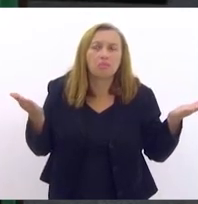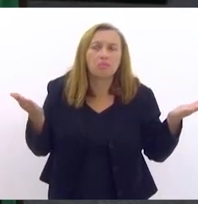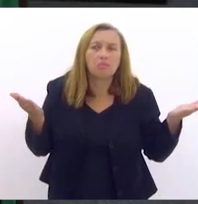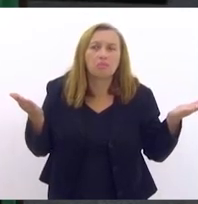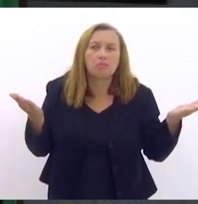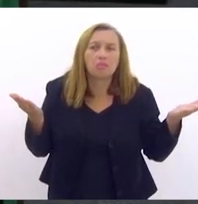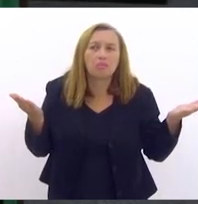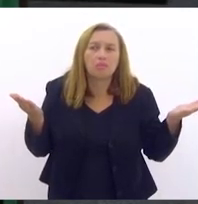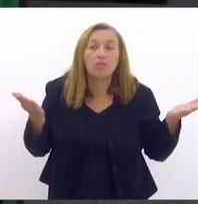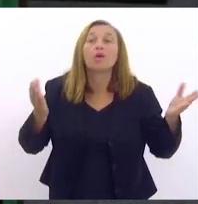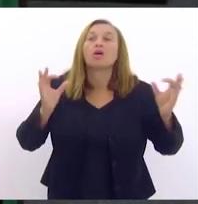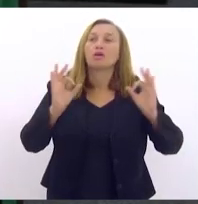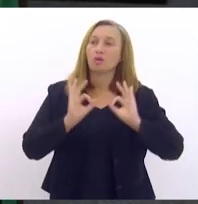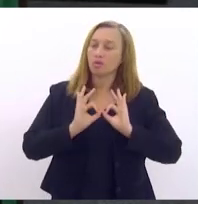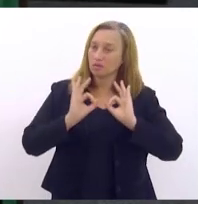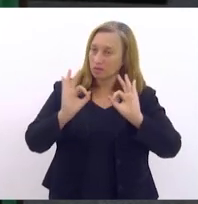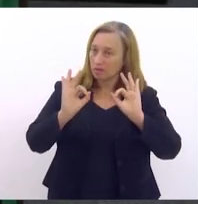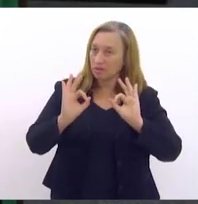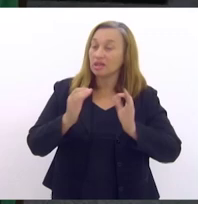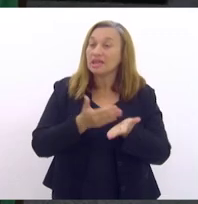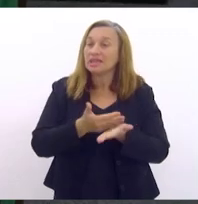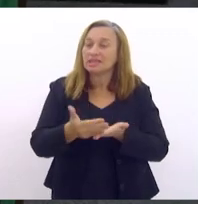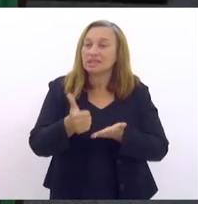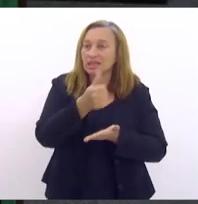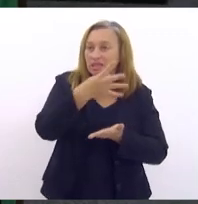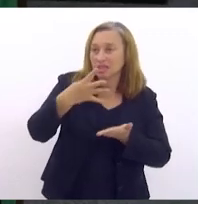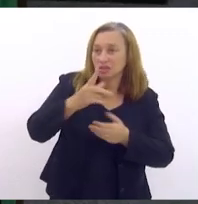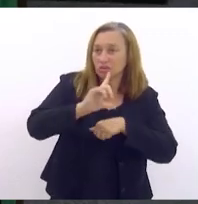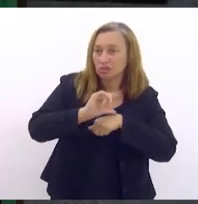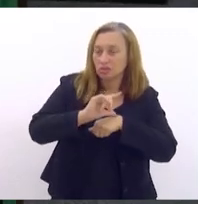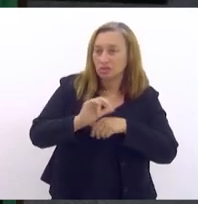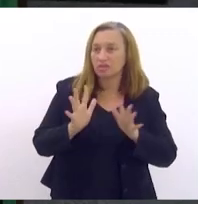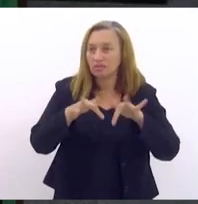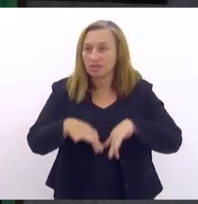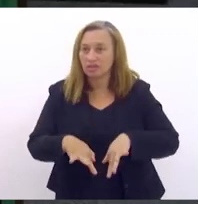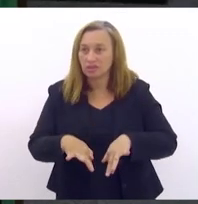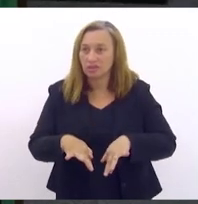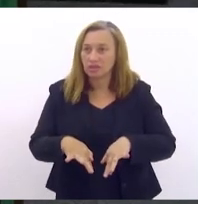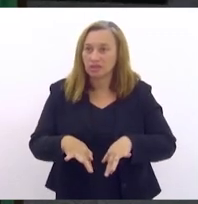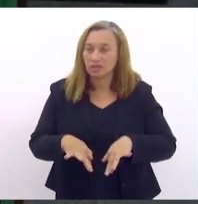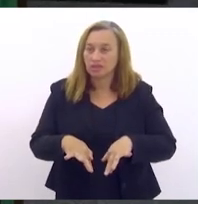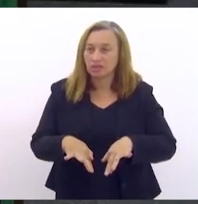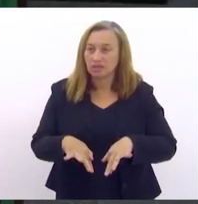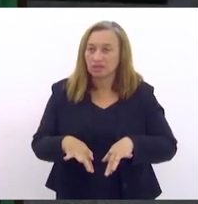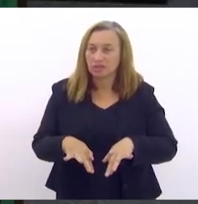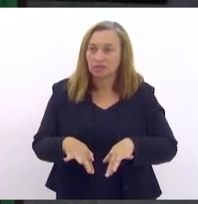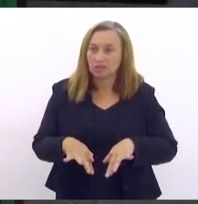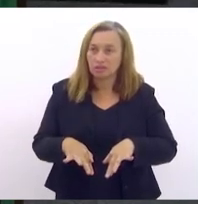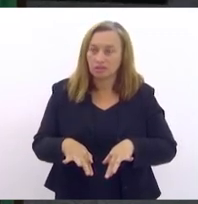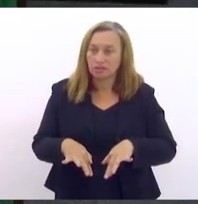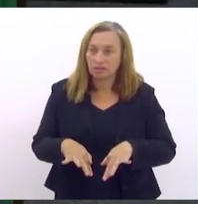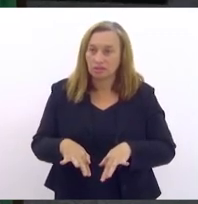Oi? Ordinária. Ordinária. Que inicia às 14 horas e encerrou-se